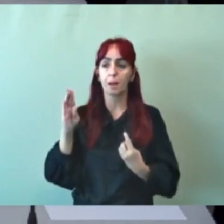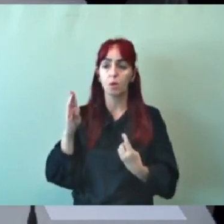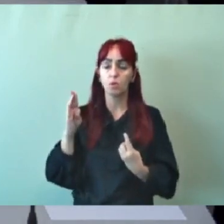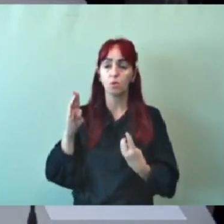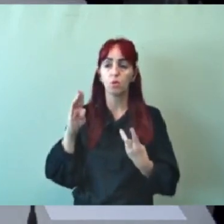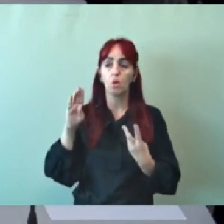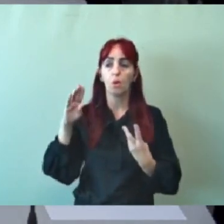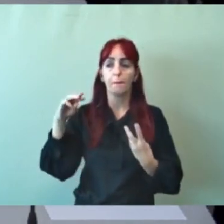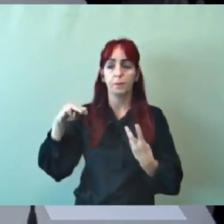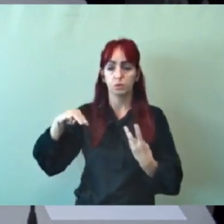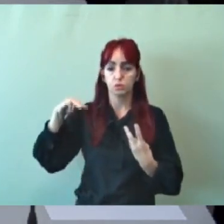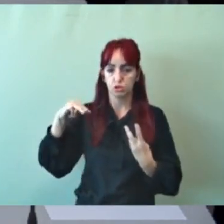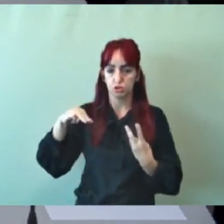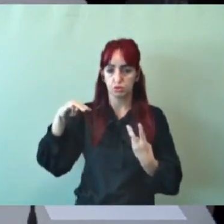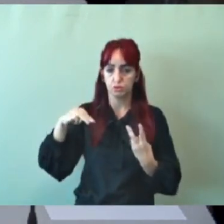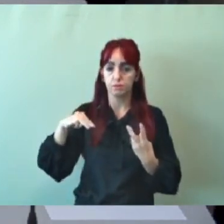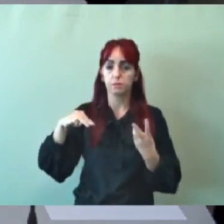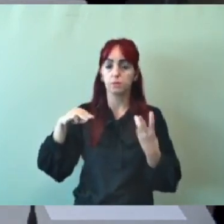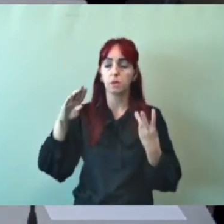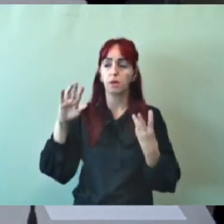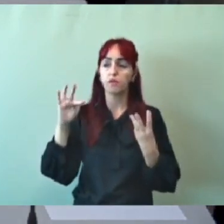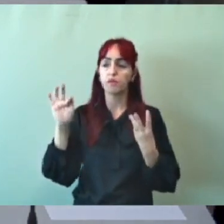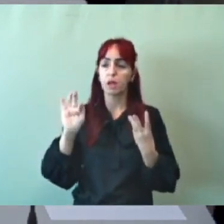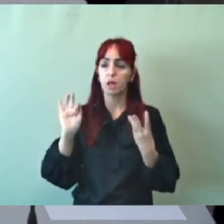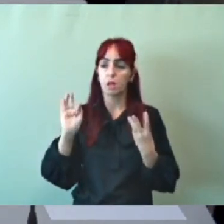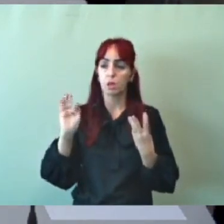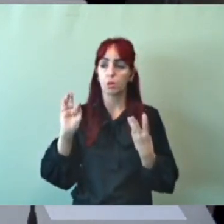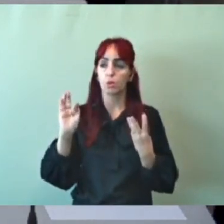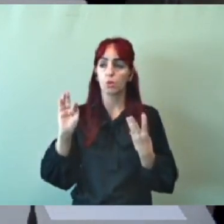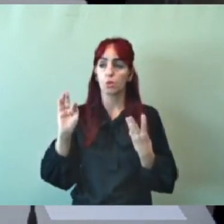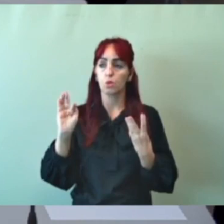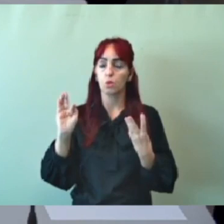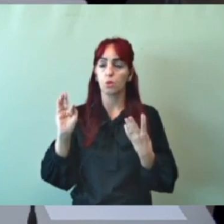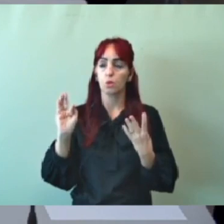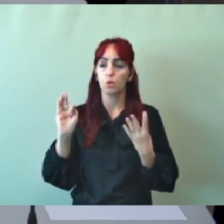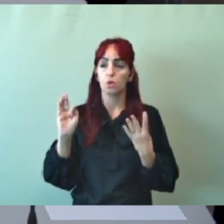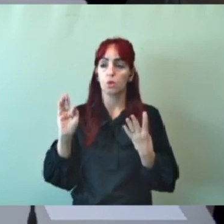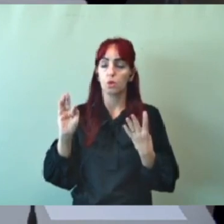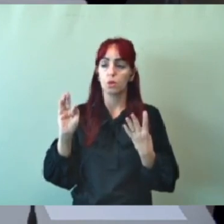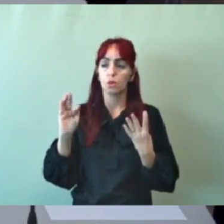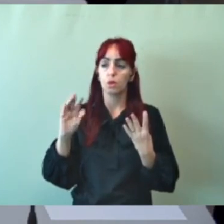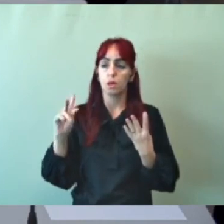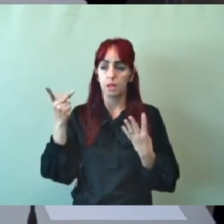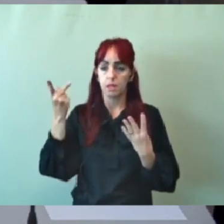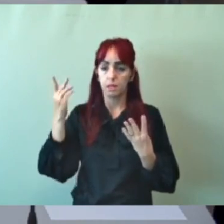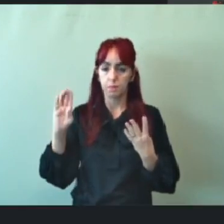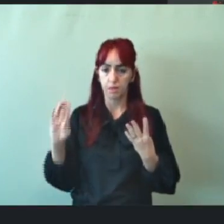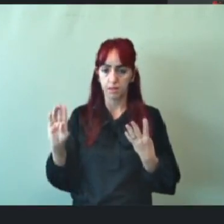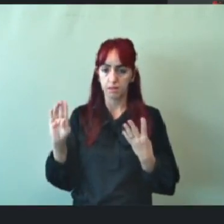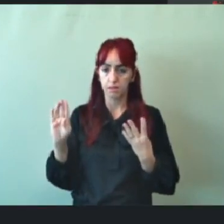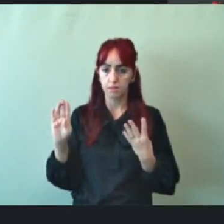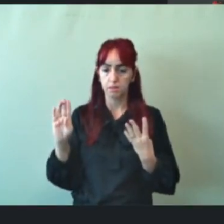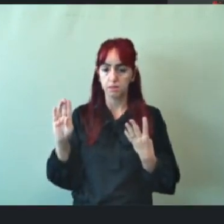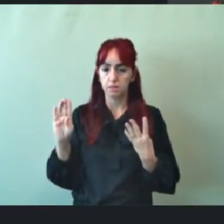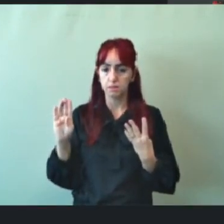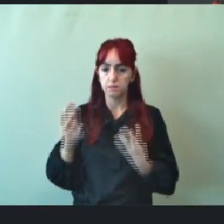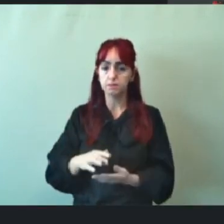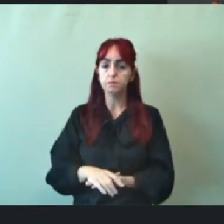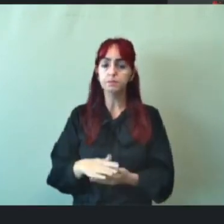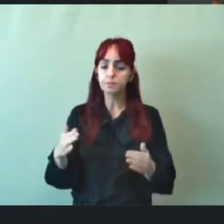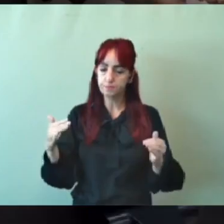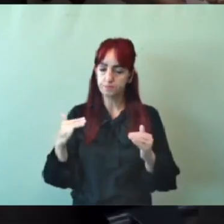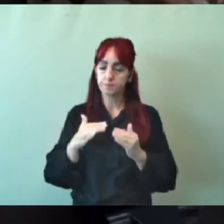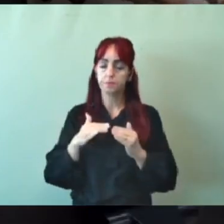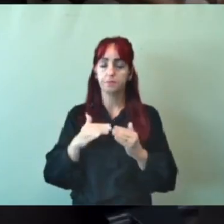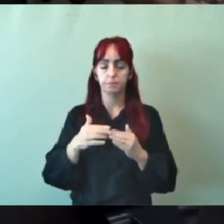acordo. Vereador Fernando Luiz. De acordo. Vereador Henrique Braga. De acordo. Eu também voto